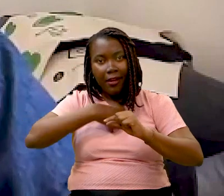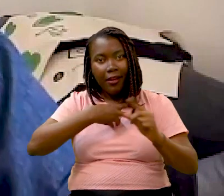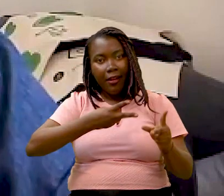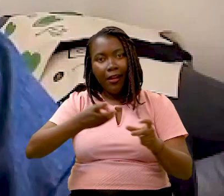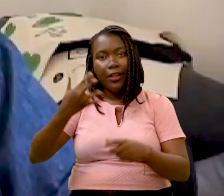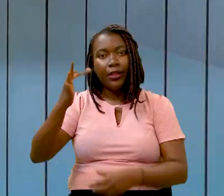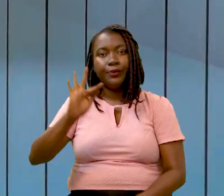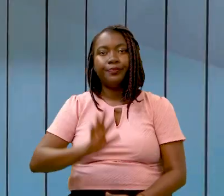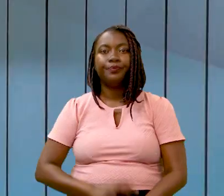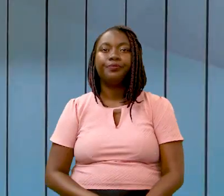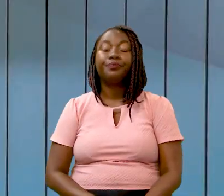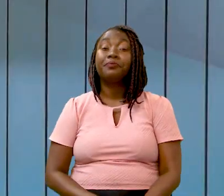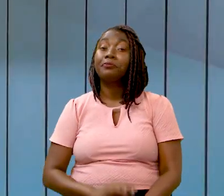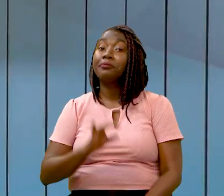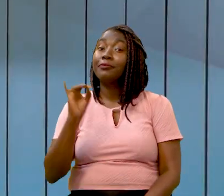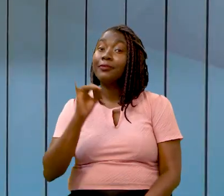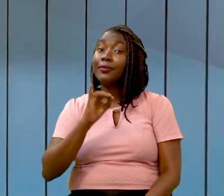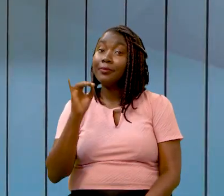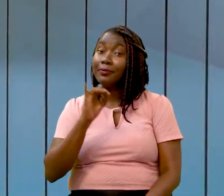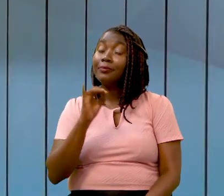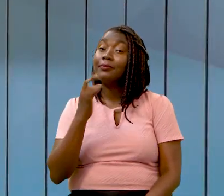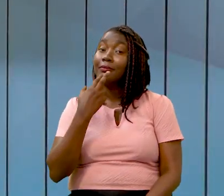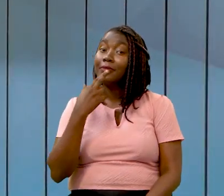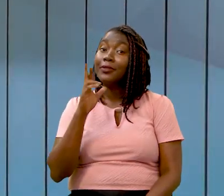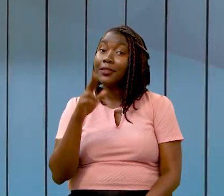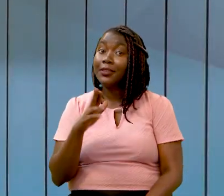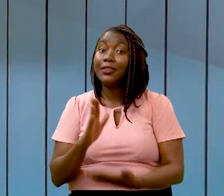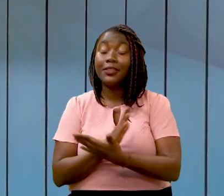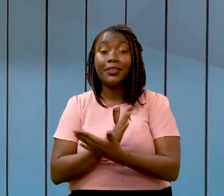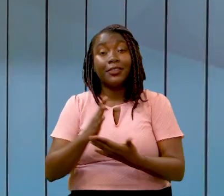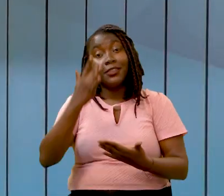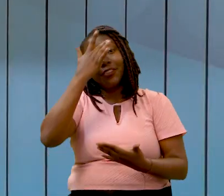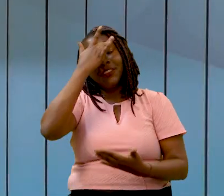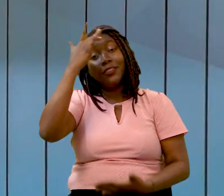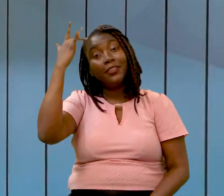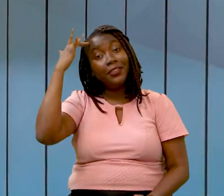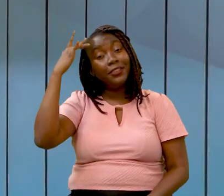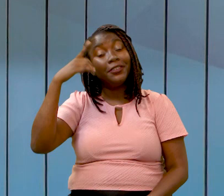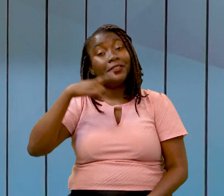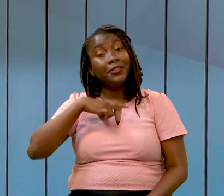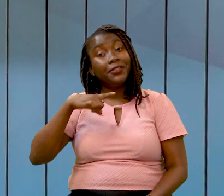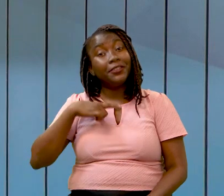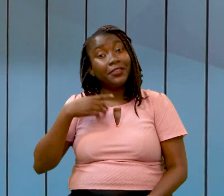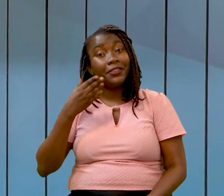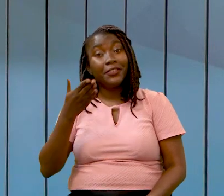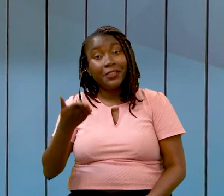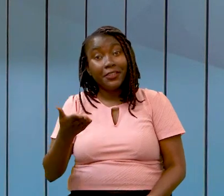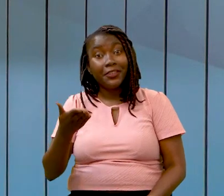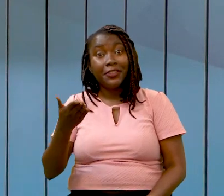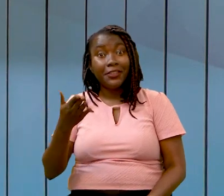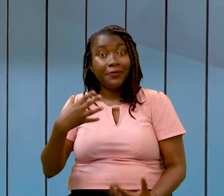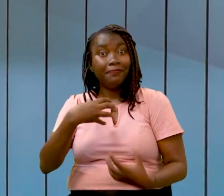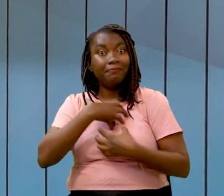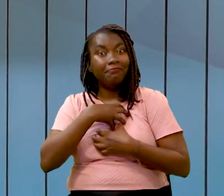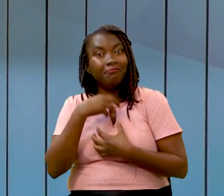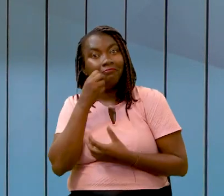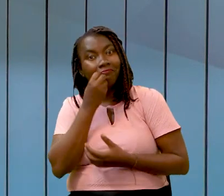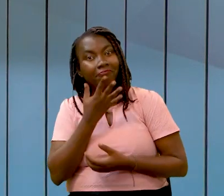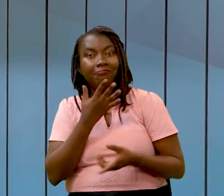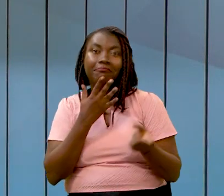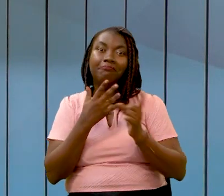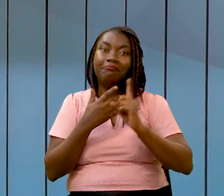dor. Isso é bem interessante mesmo. Né? Algumas pessoas têm essa reação boa ou não,